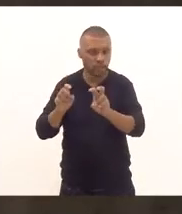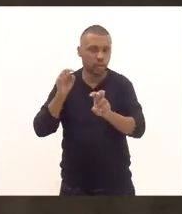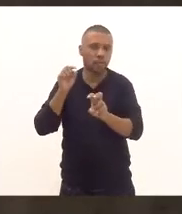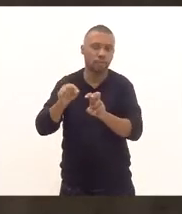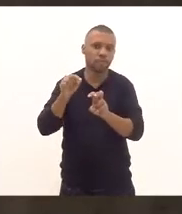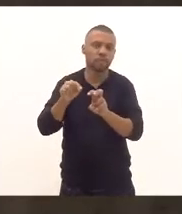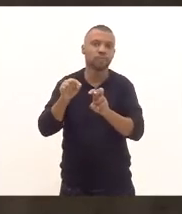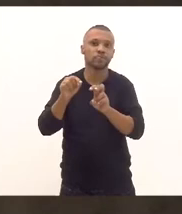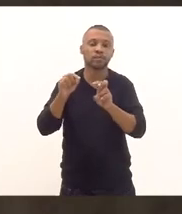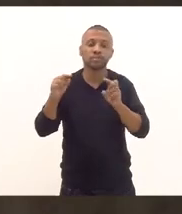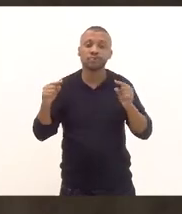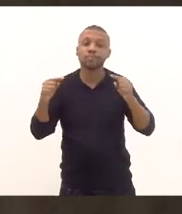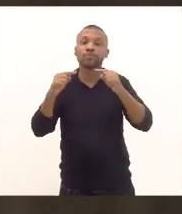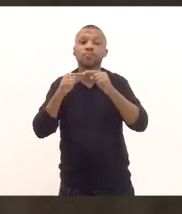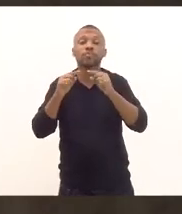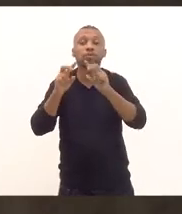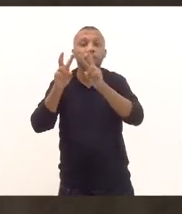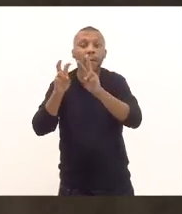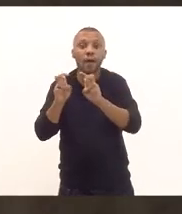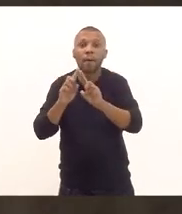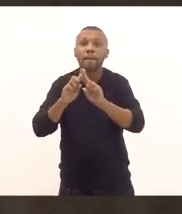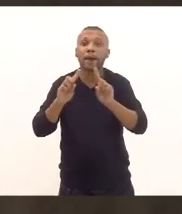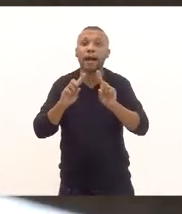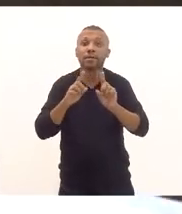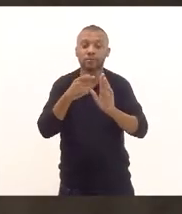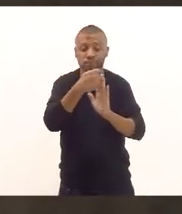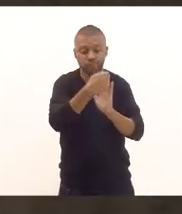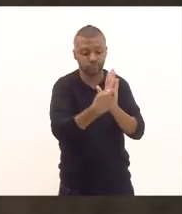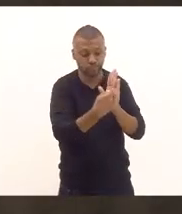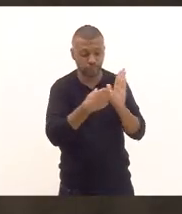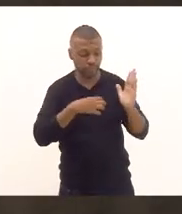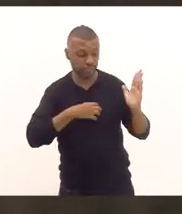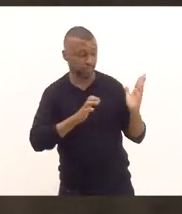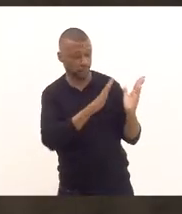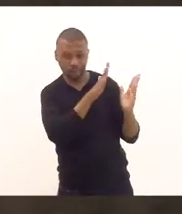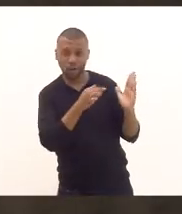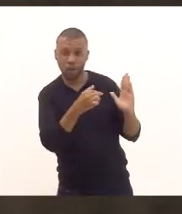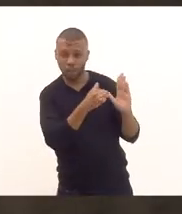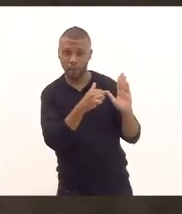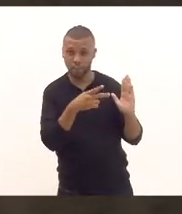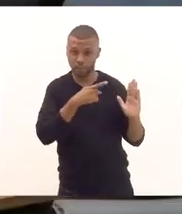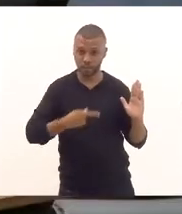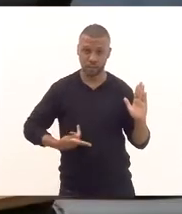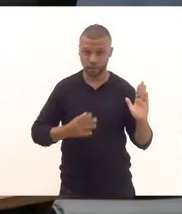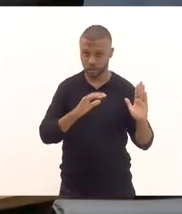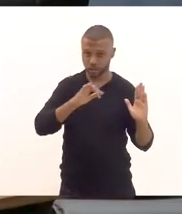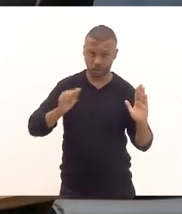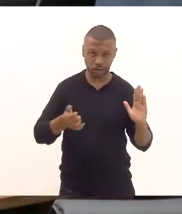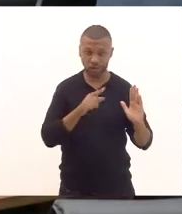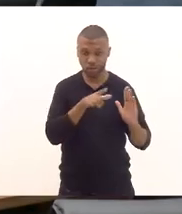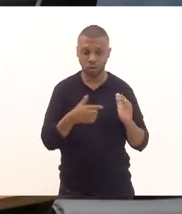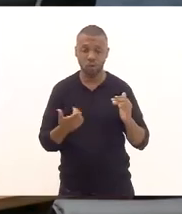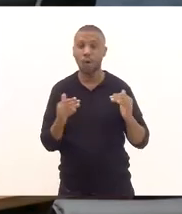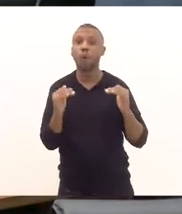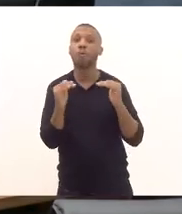no mérito Mas da forma como presidente da ccj meu parecer aquela condicionalidade